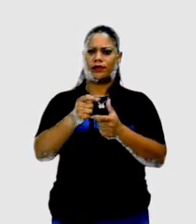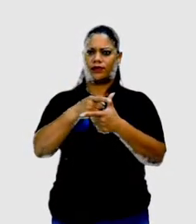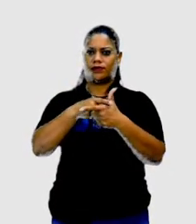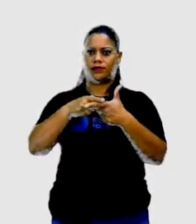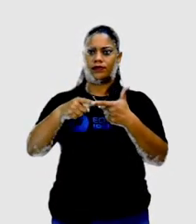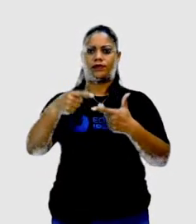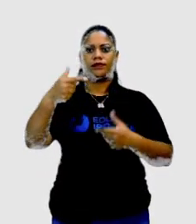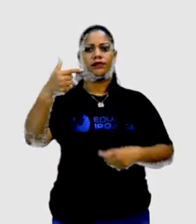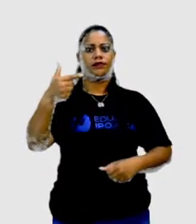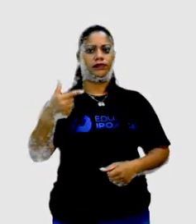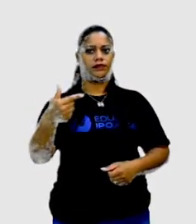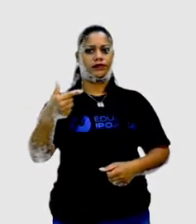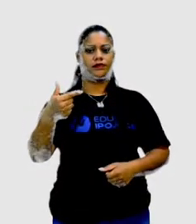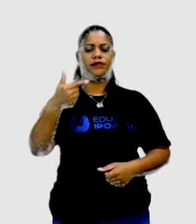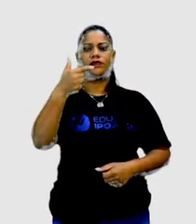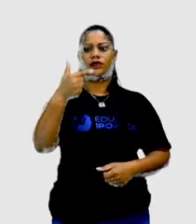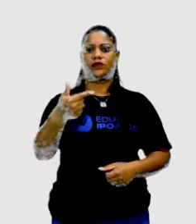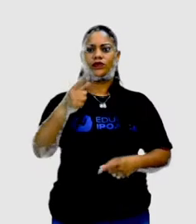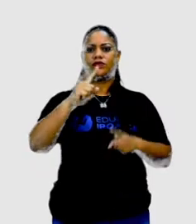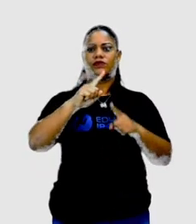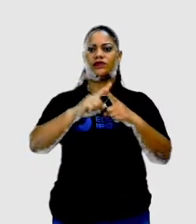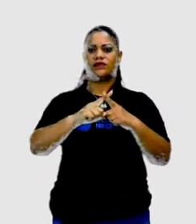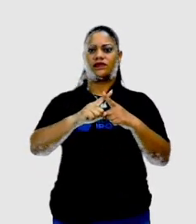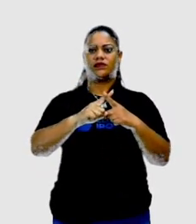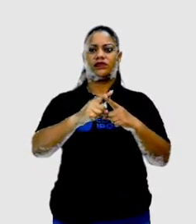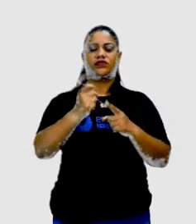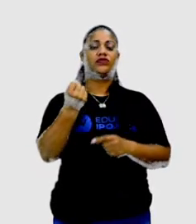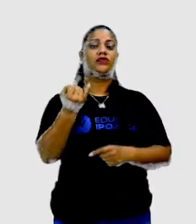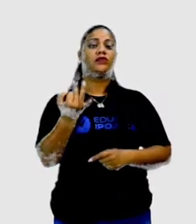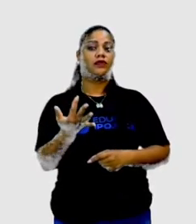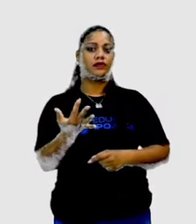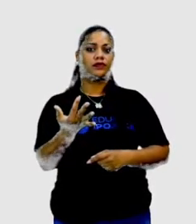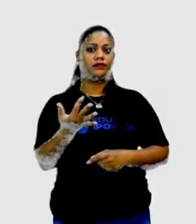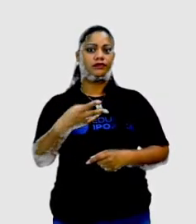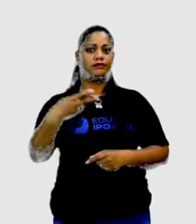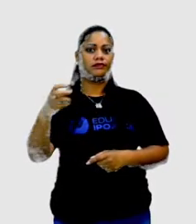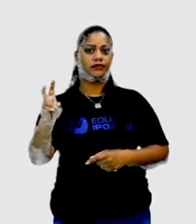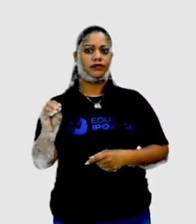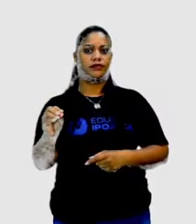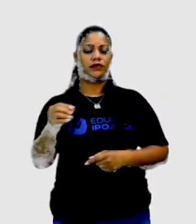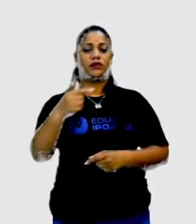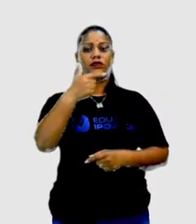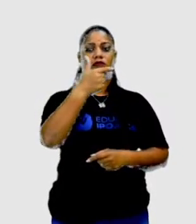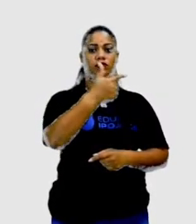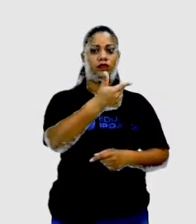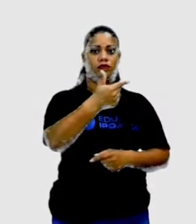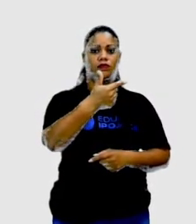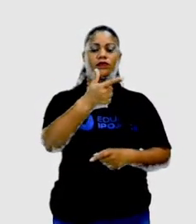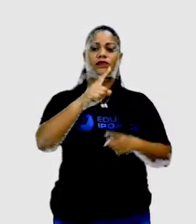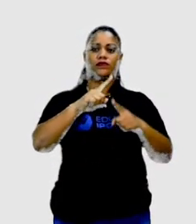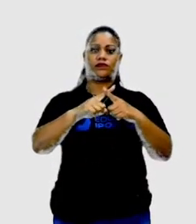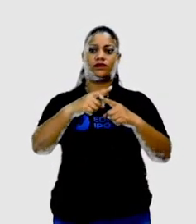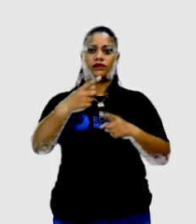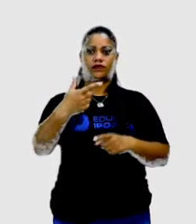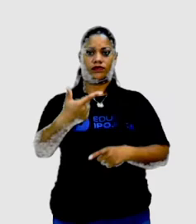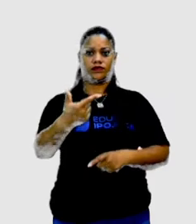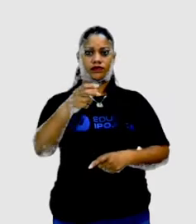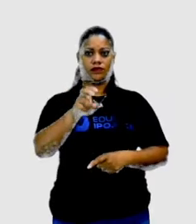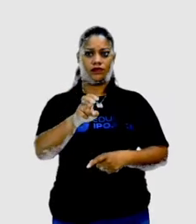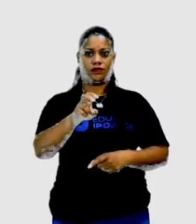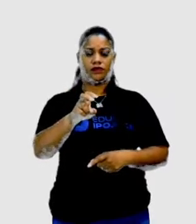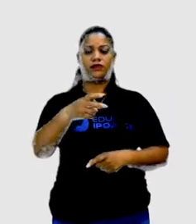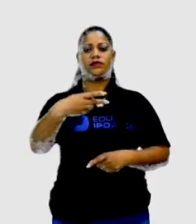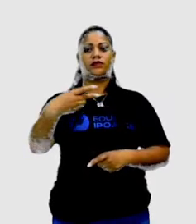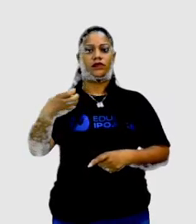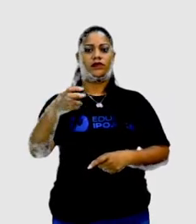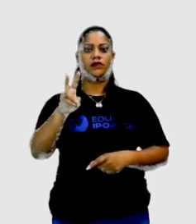número 2 vezes quanto vai dar 50? 2 vezes 25. Portanto,